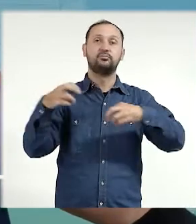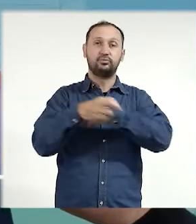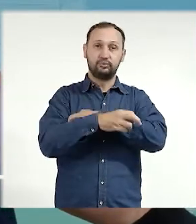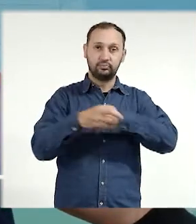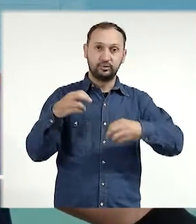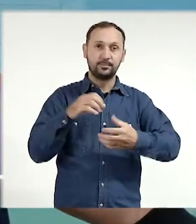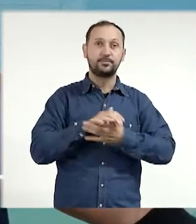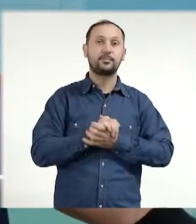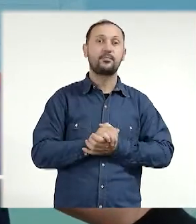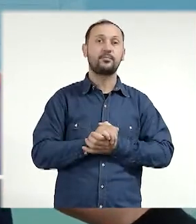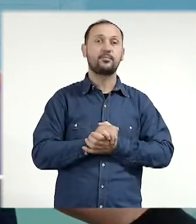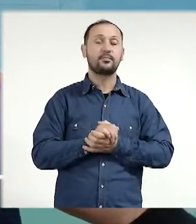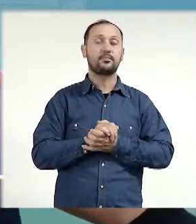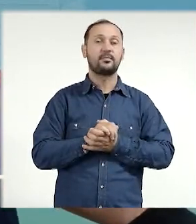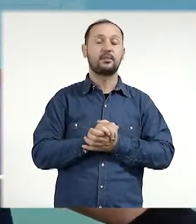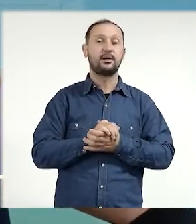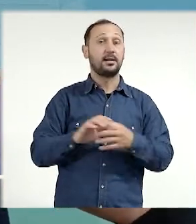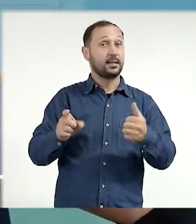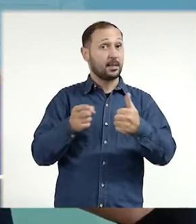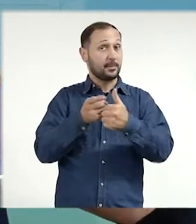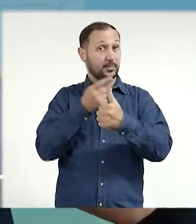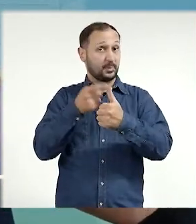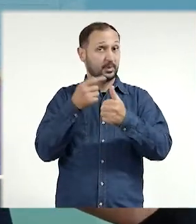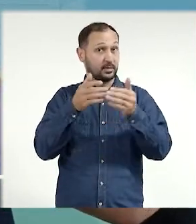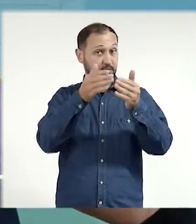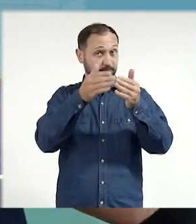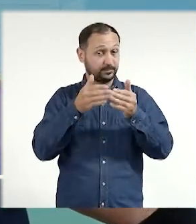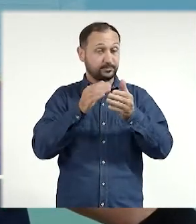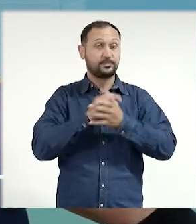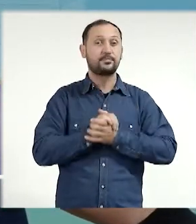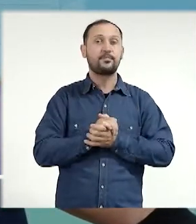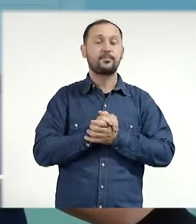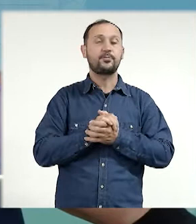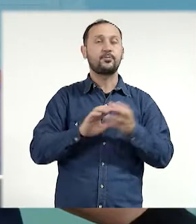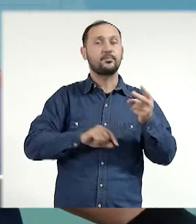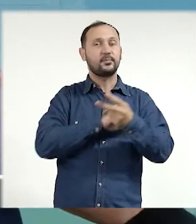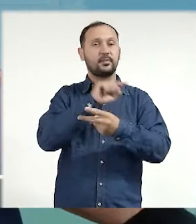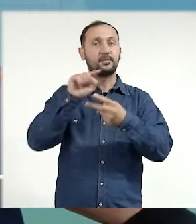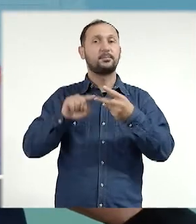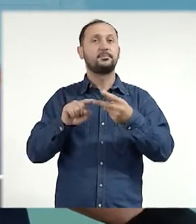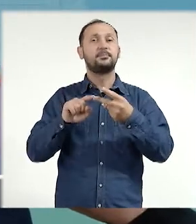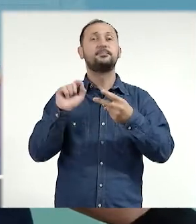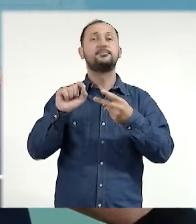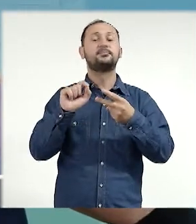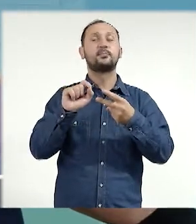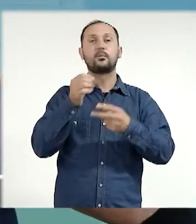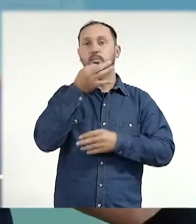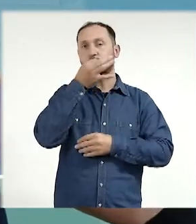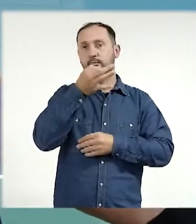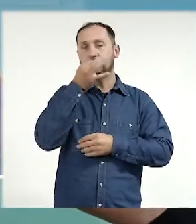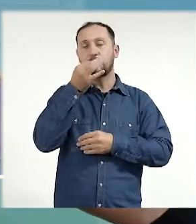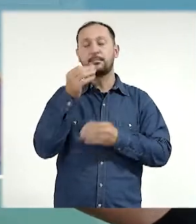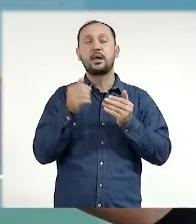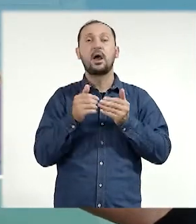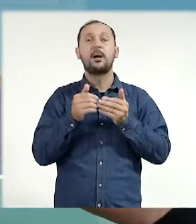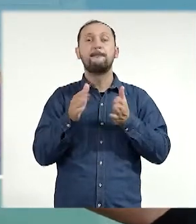do trânsito de automóveis. É a primeira solicitação que nós fizemos, a primeira indicação. E a segunda é a